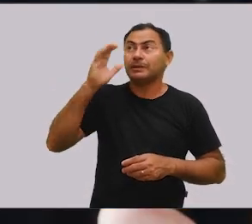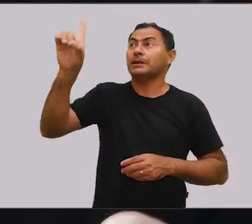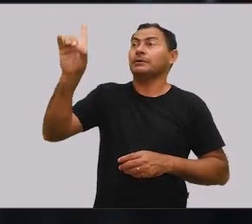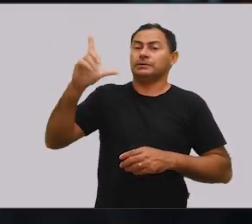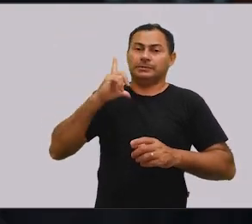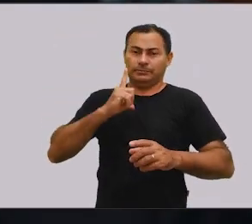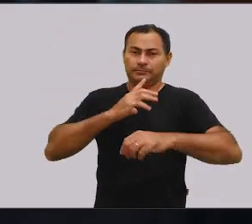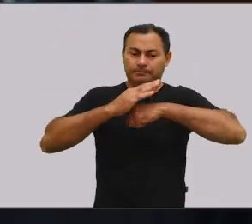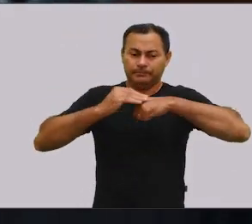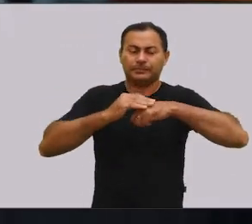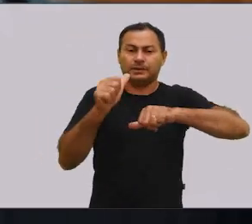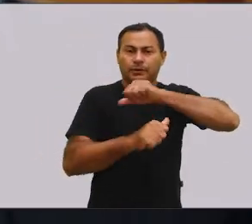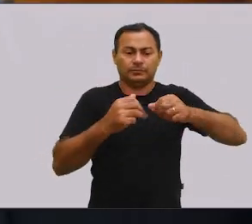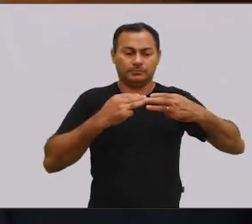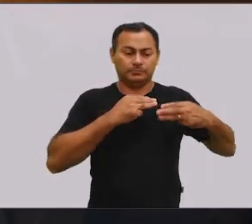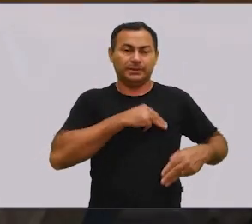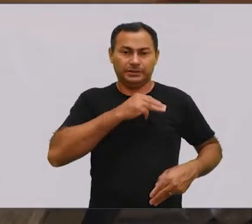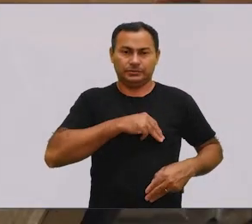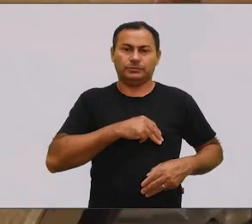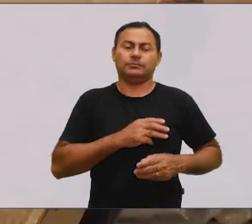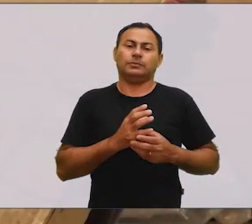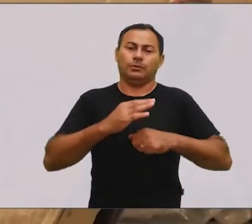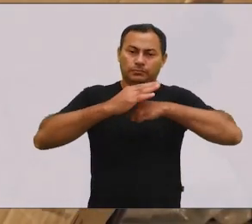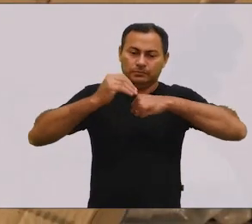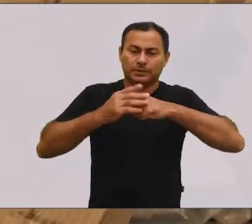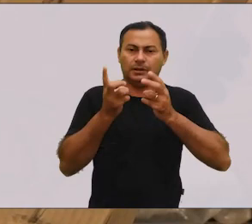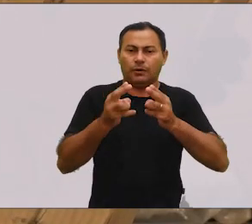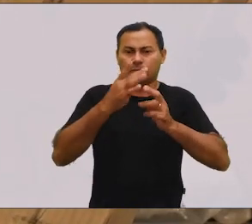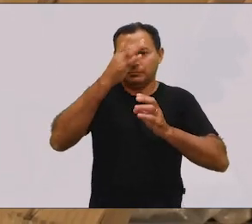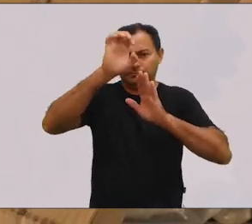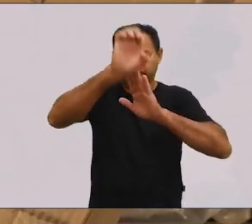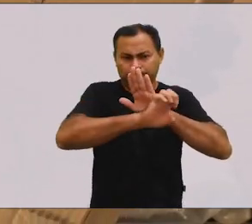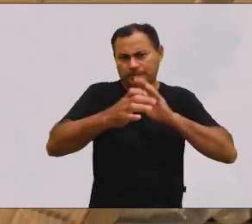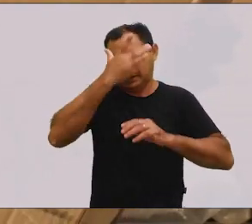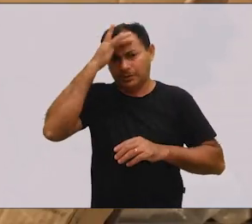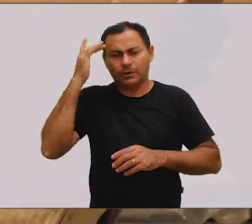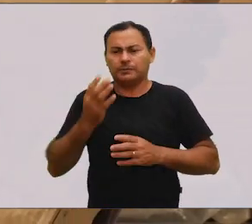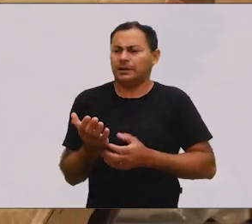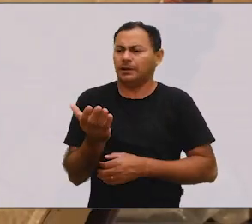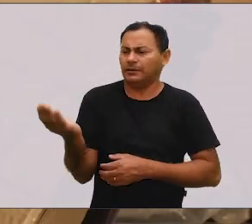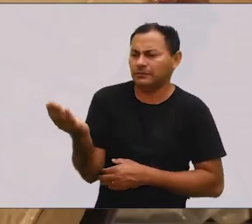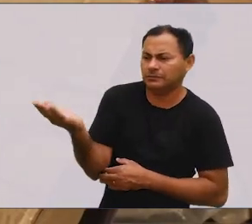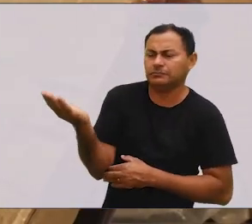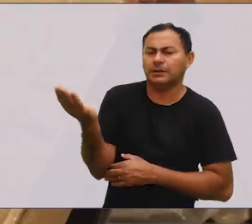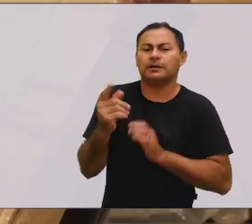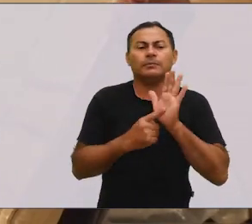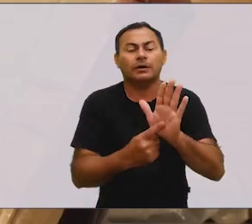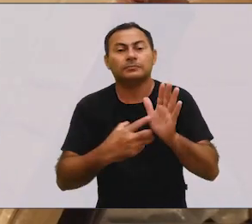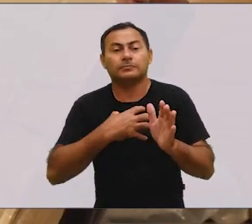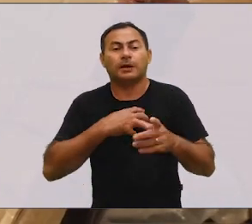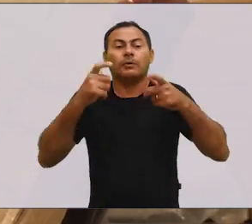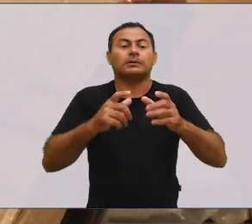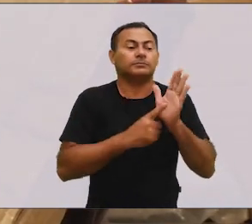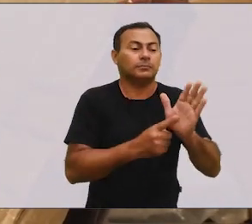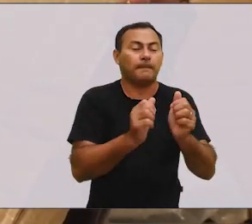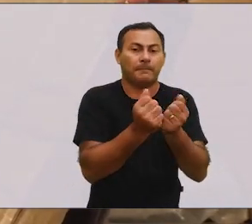consolo, tornamo-nos ministros do consolo, assim como um evangelista é como um mendigo que mostra ao outro mendigo